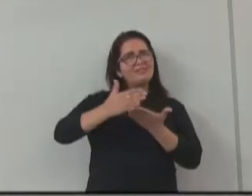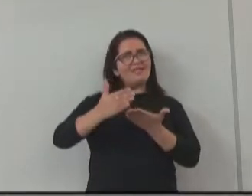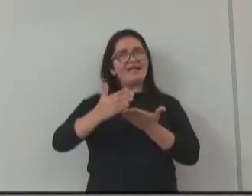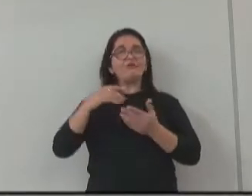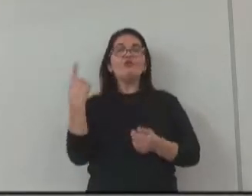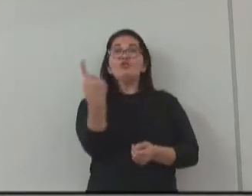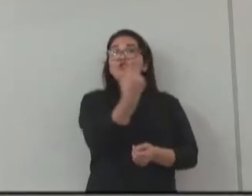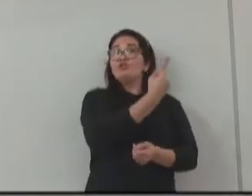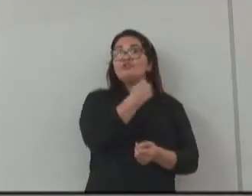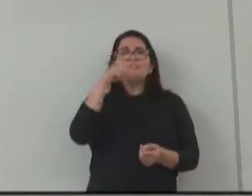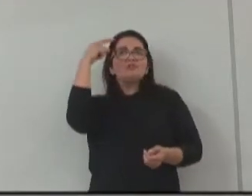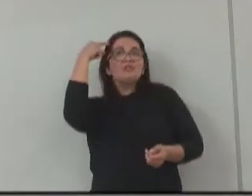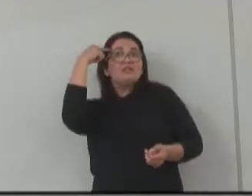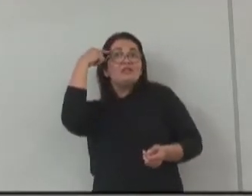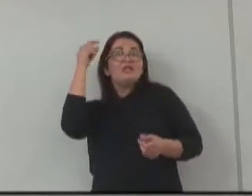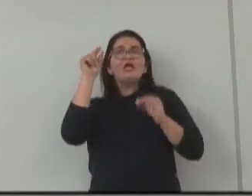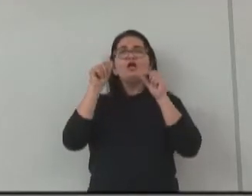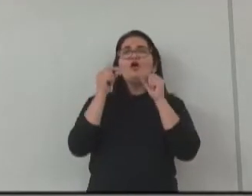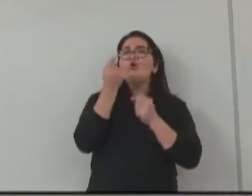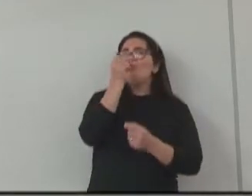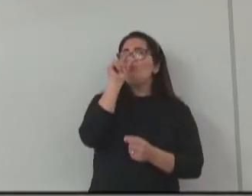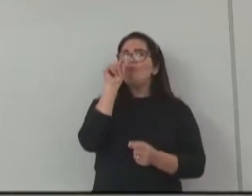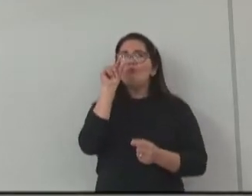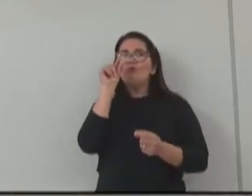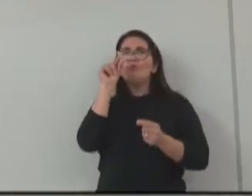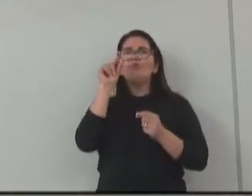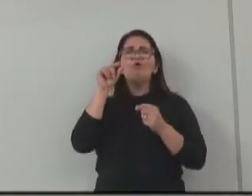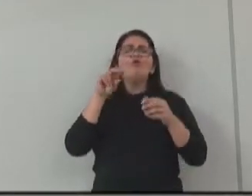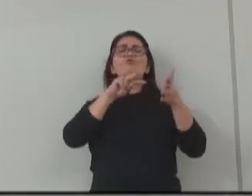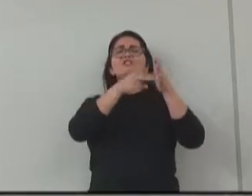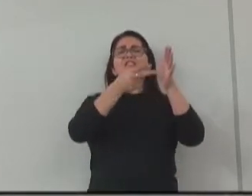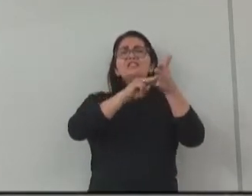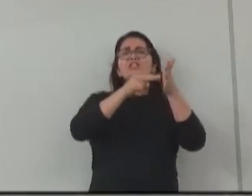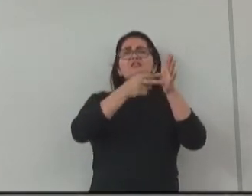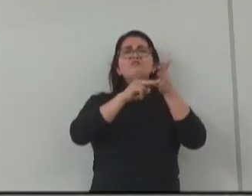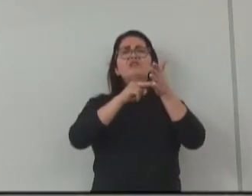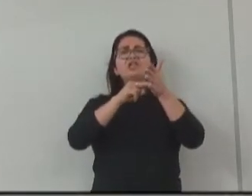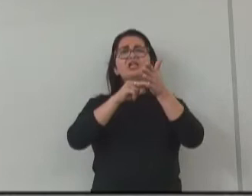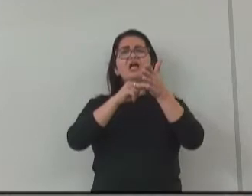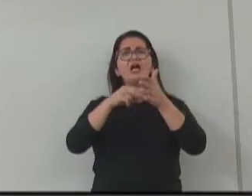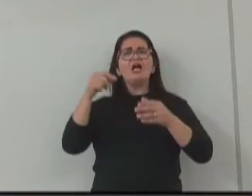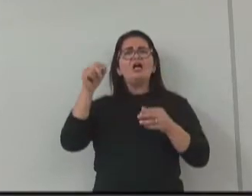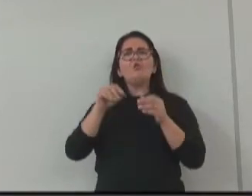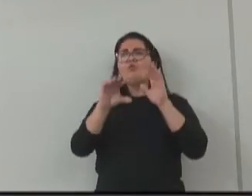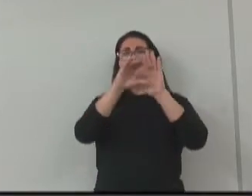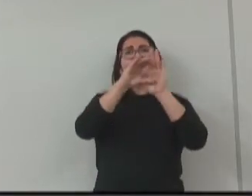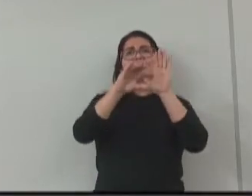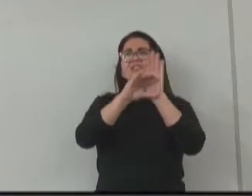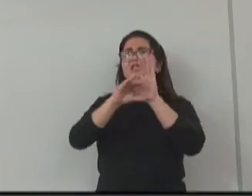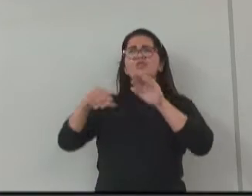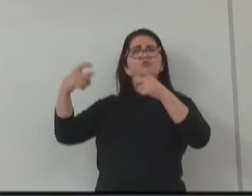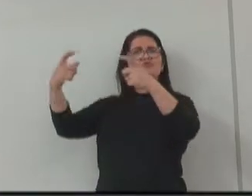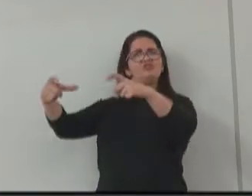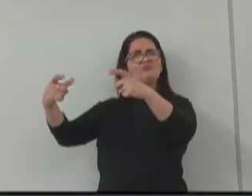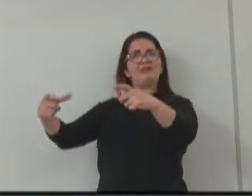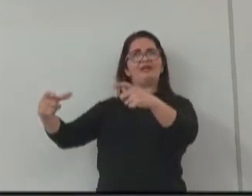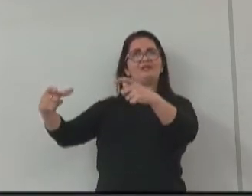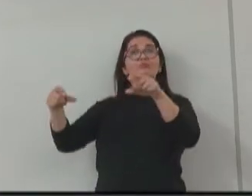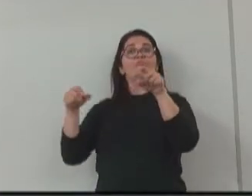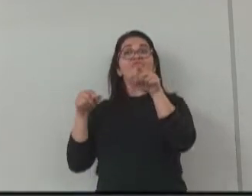nós vamos entender um pouco o que é um conceito de lugar. Em sua nova visão, o lugar